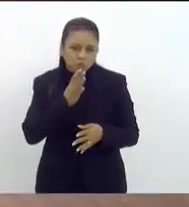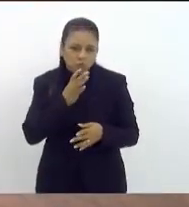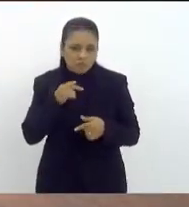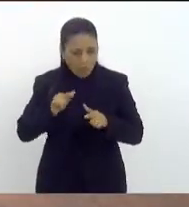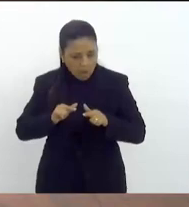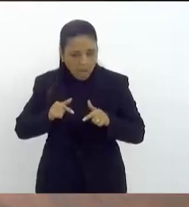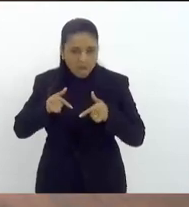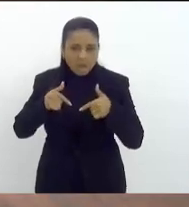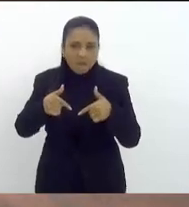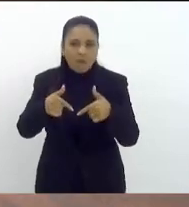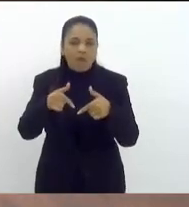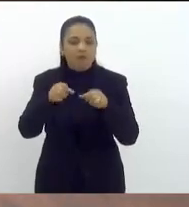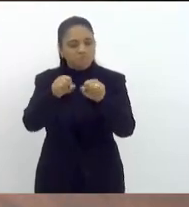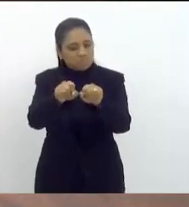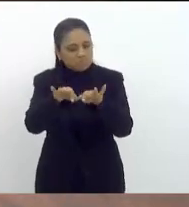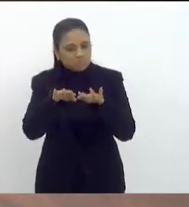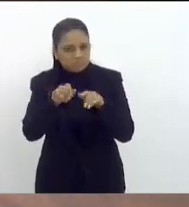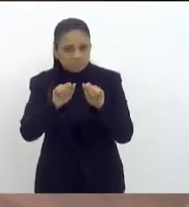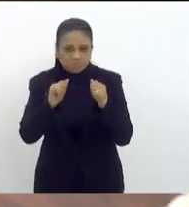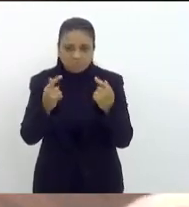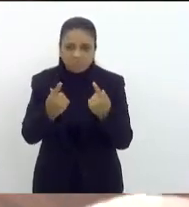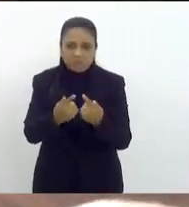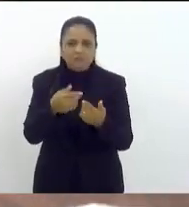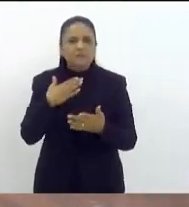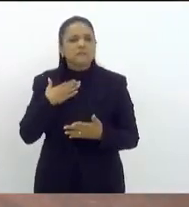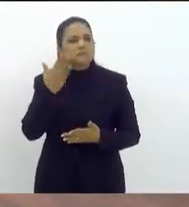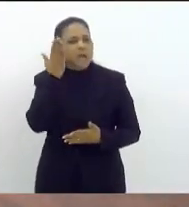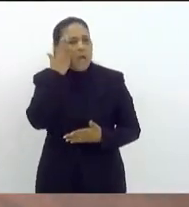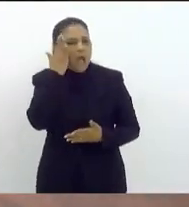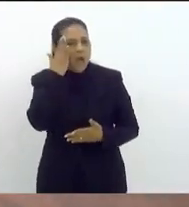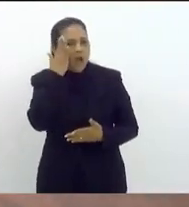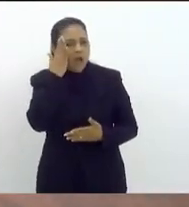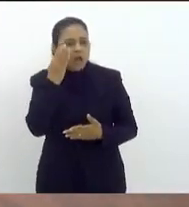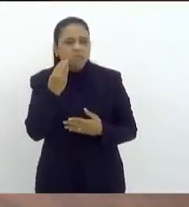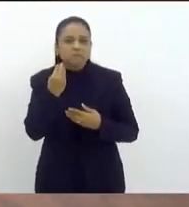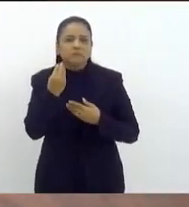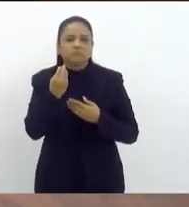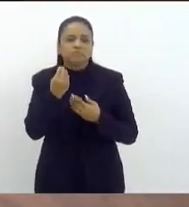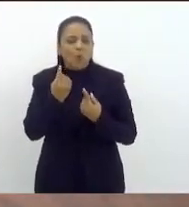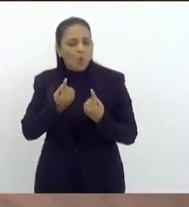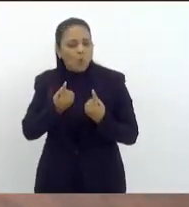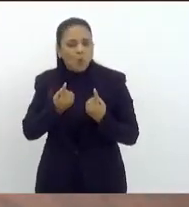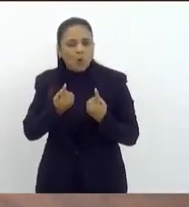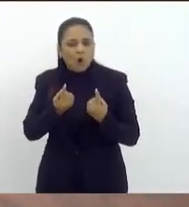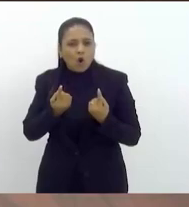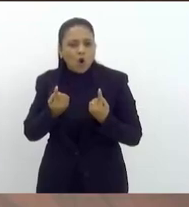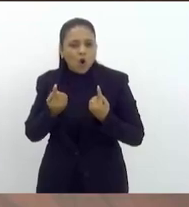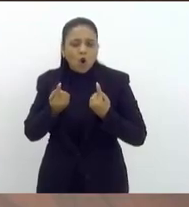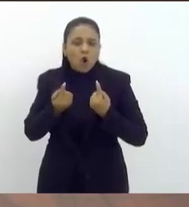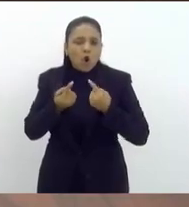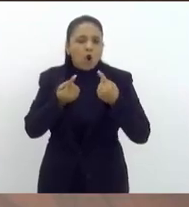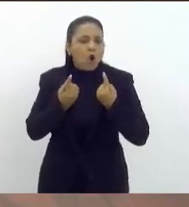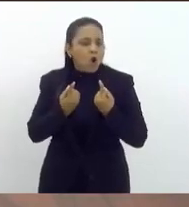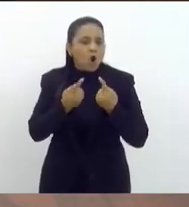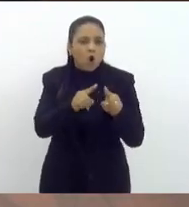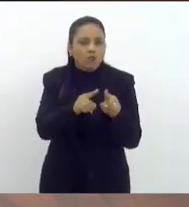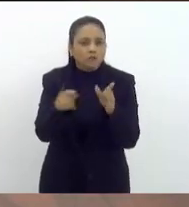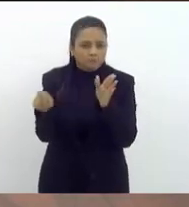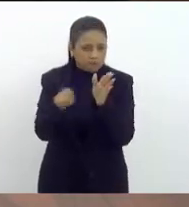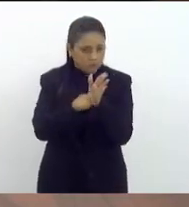dentro do Parlamento sabe como eu sou contrário ao uso de drogas